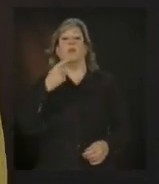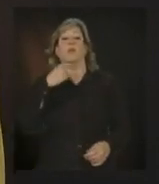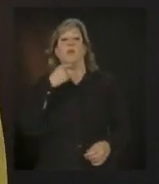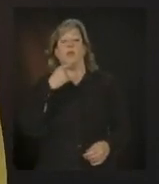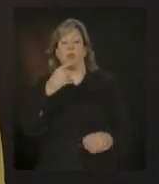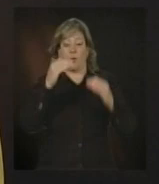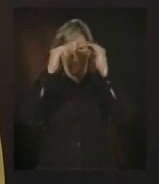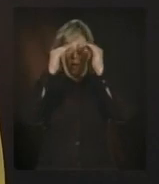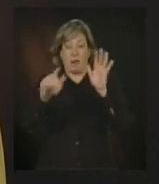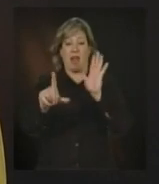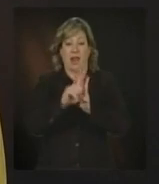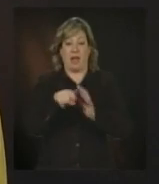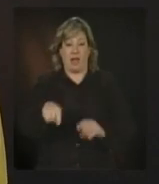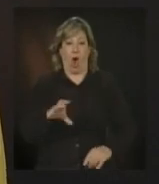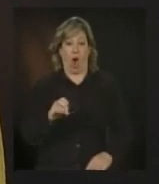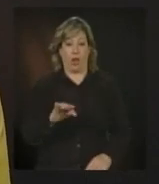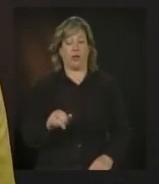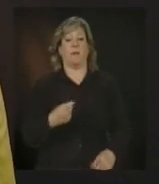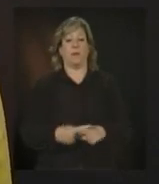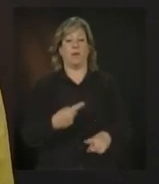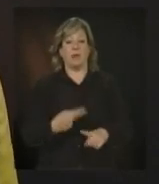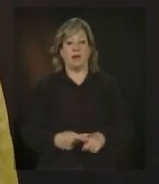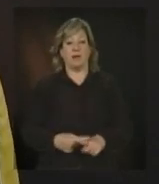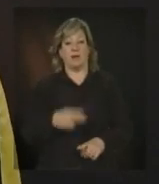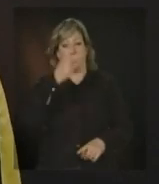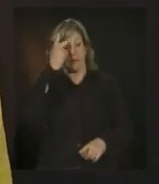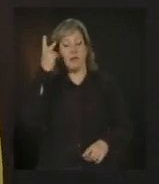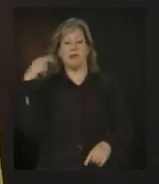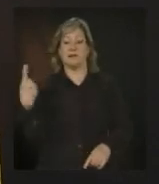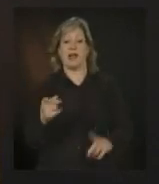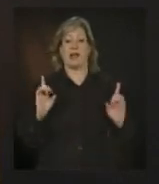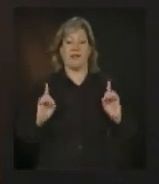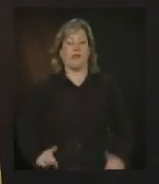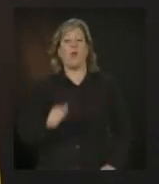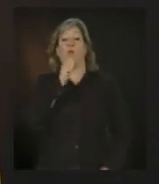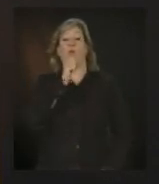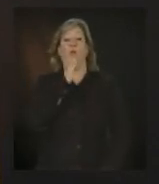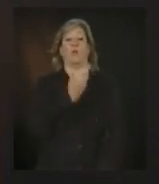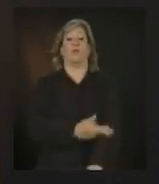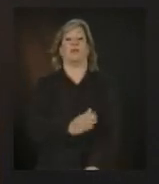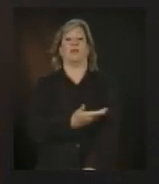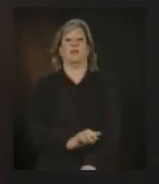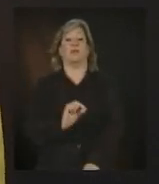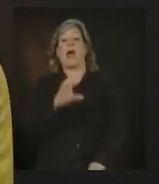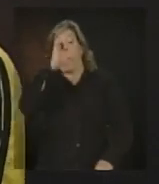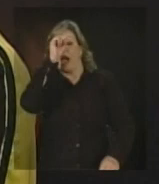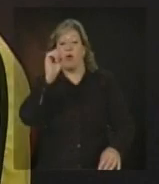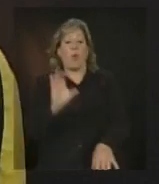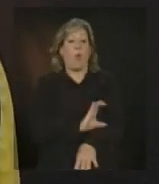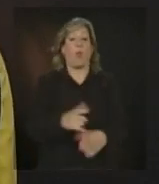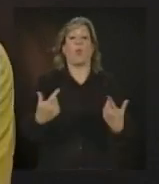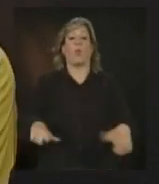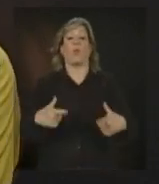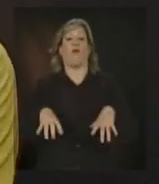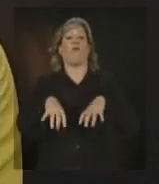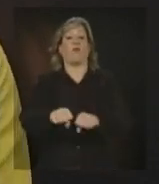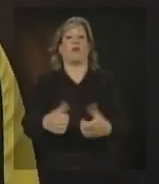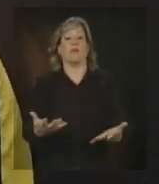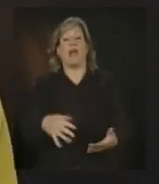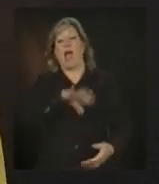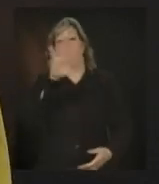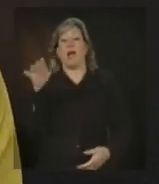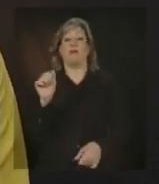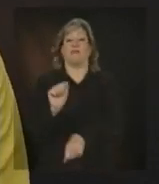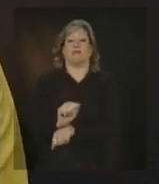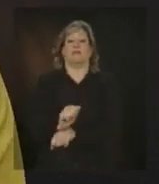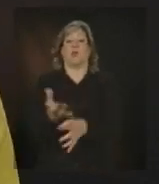cumprir a lei de cotas porque a pessoa com deficiência não tem qualificação profissional. E aí eles acabam não colocando as